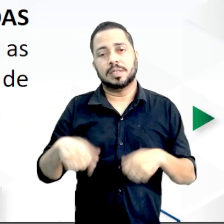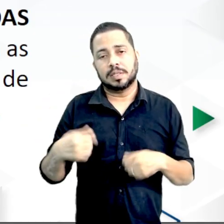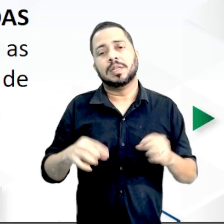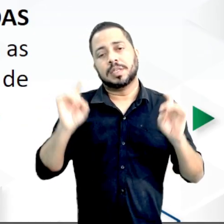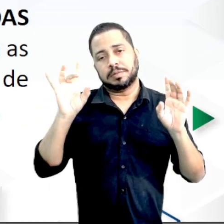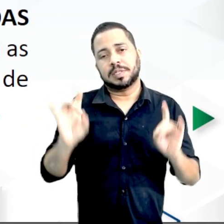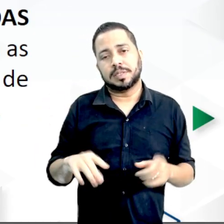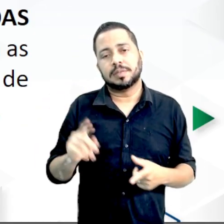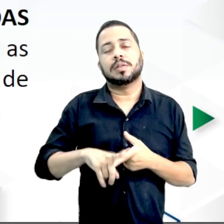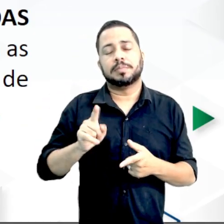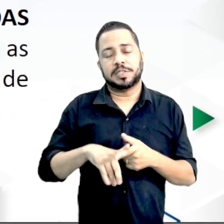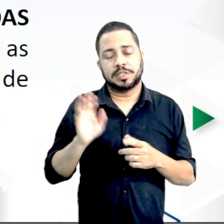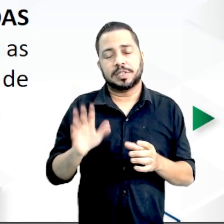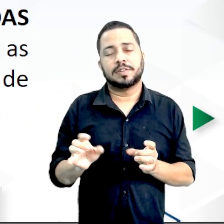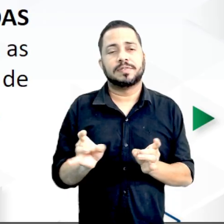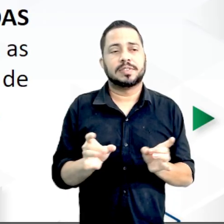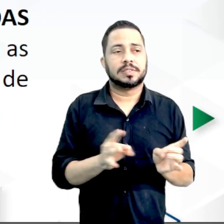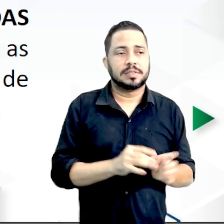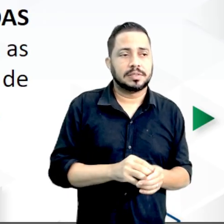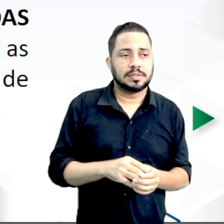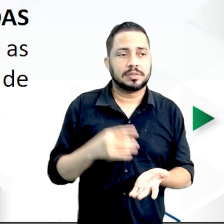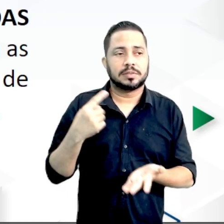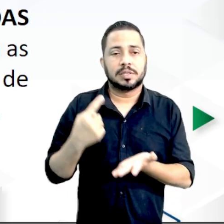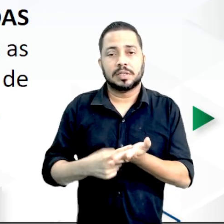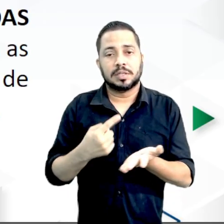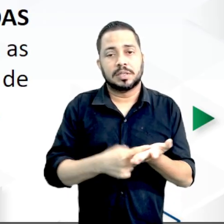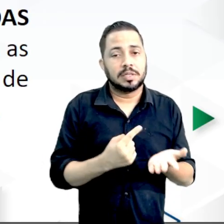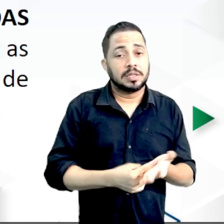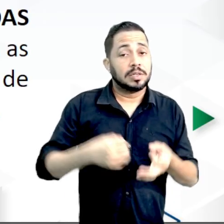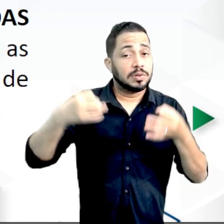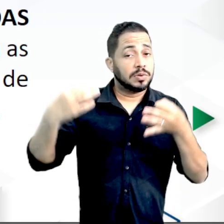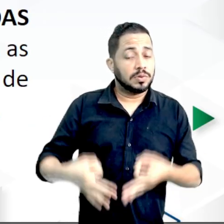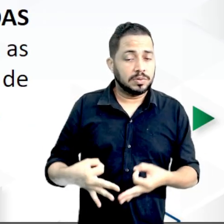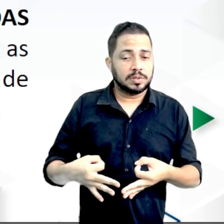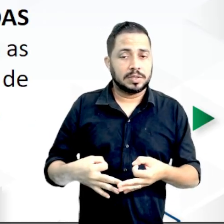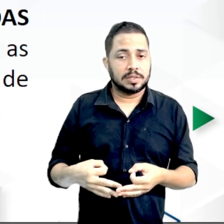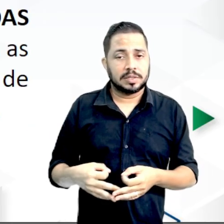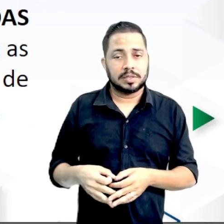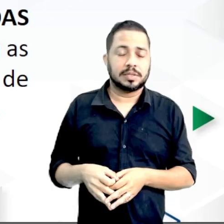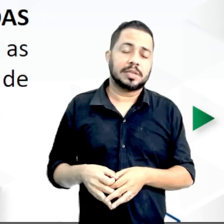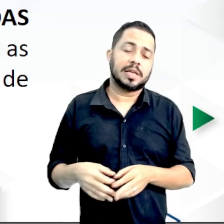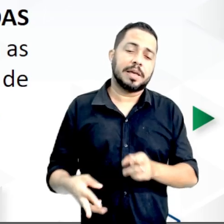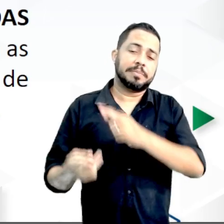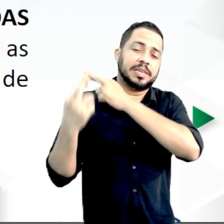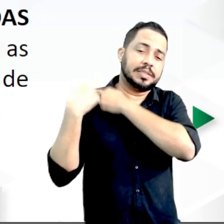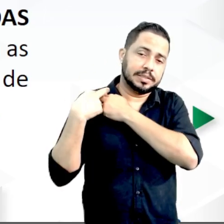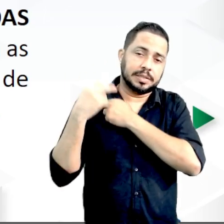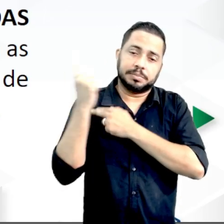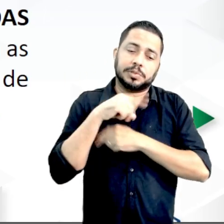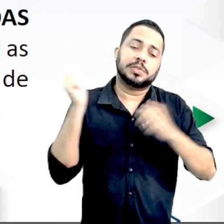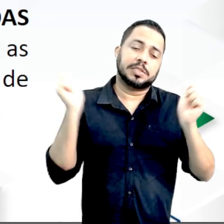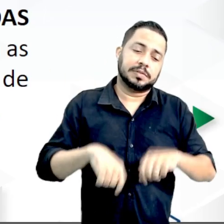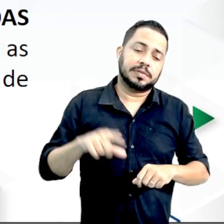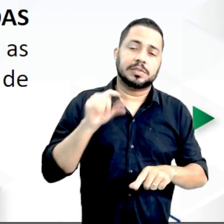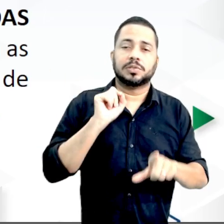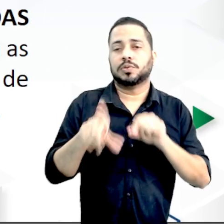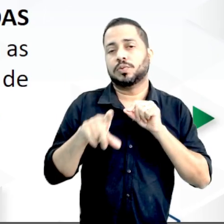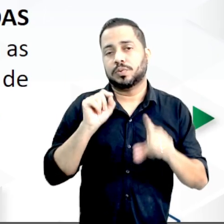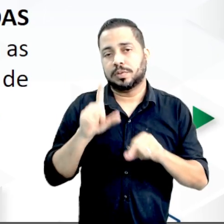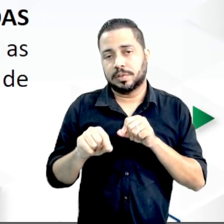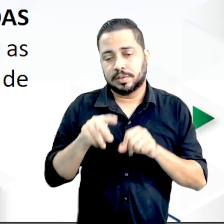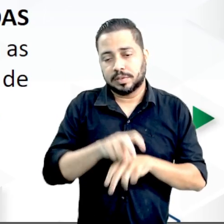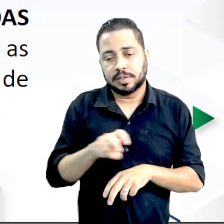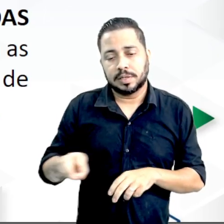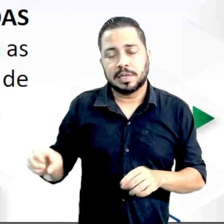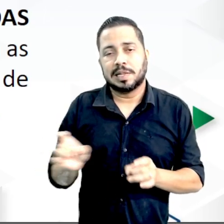já foram vendidas, ó. Indique as coordenadas corretas que representa as possíveis escolhas de